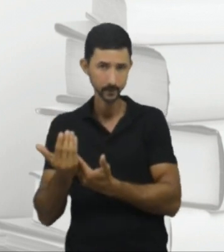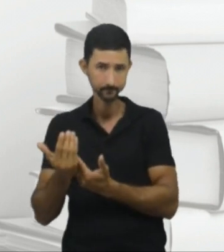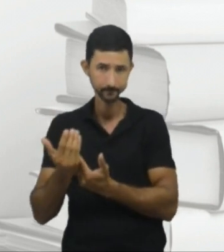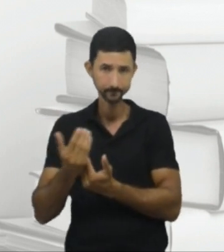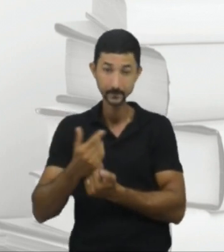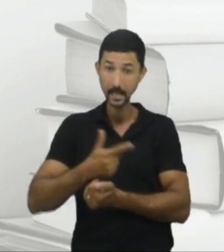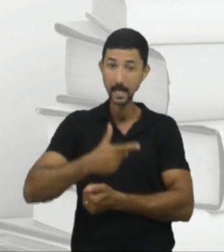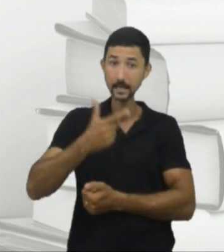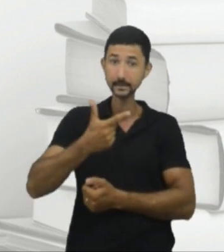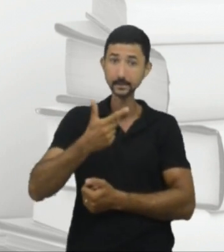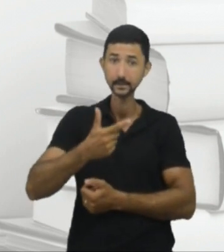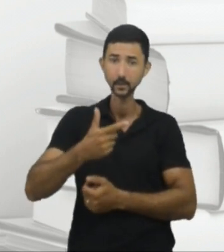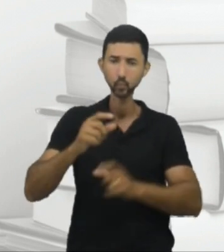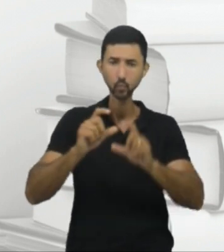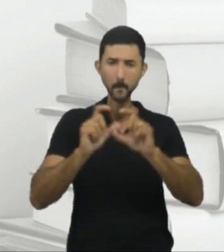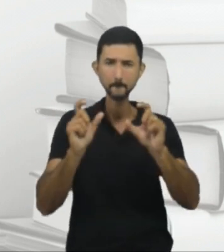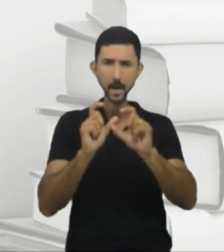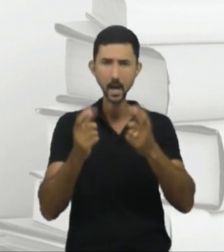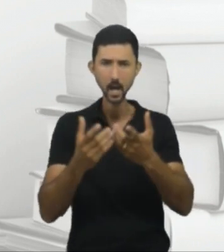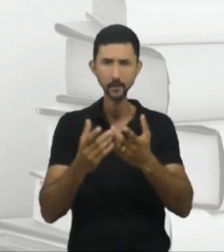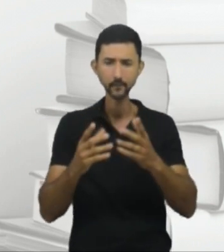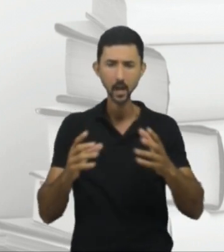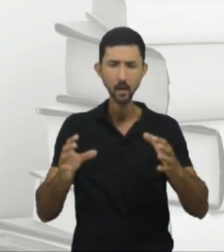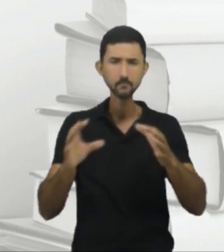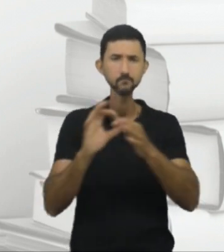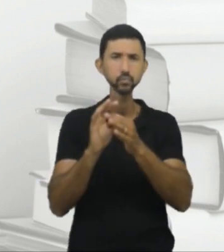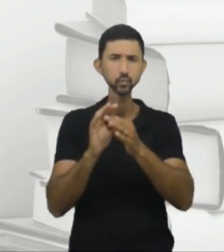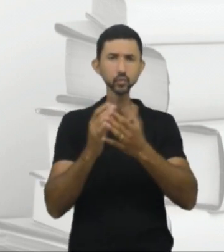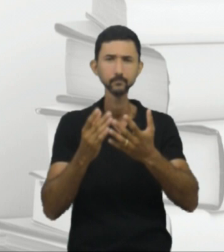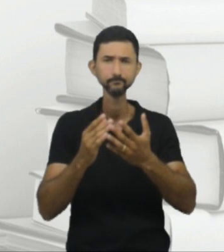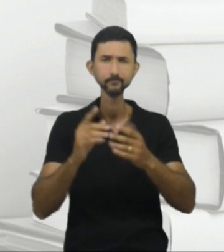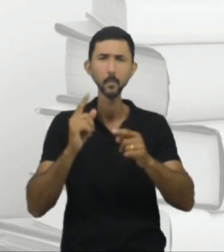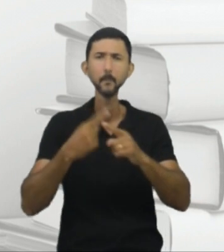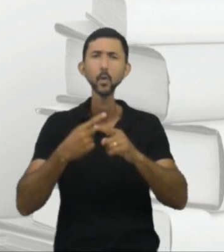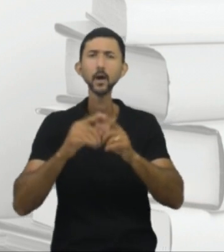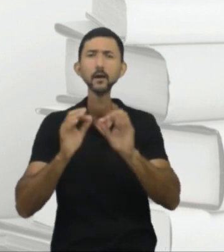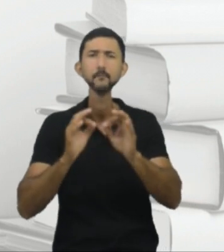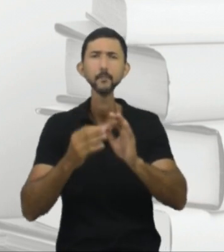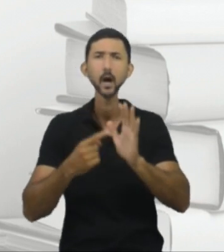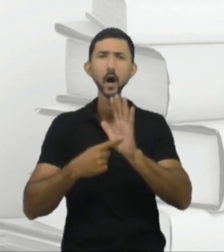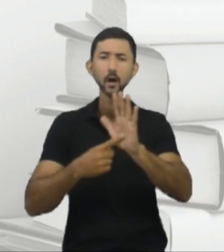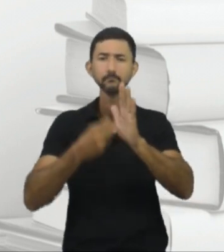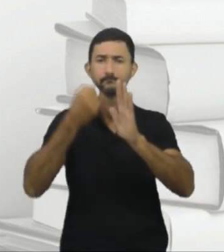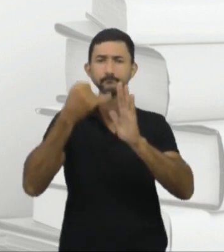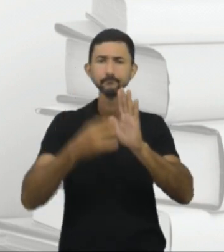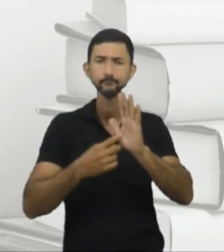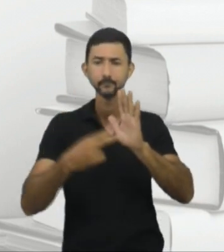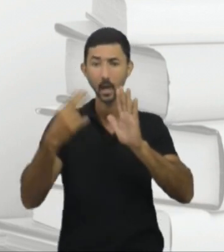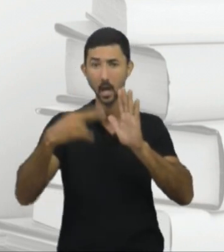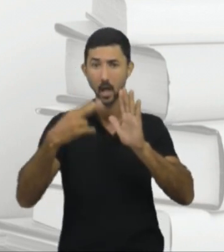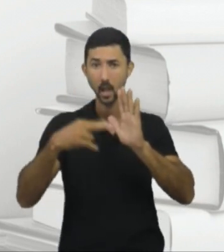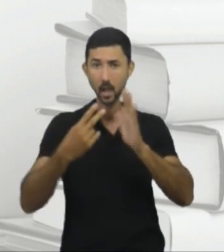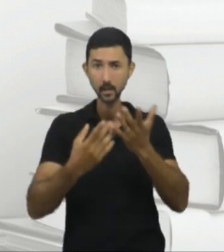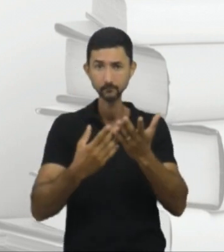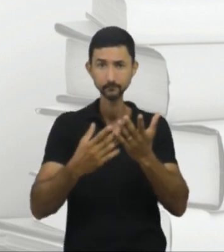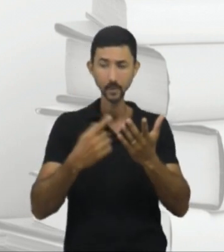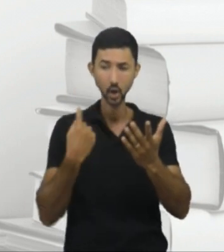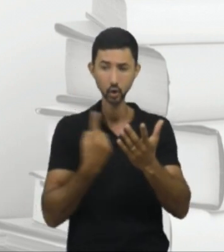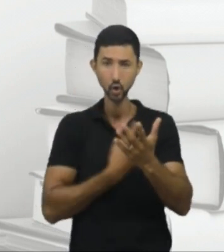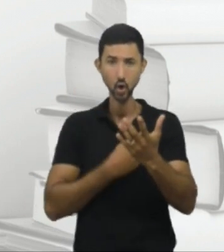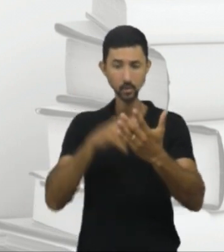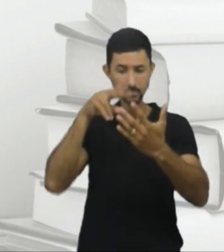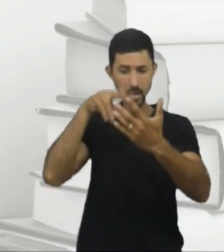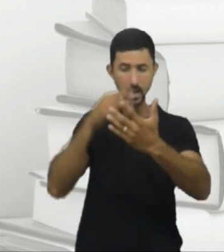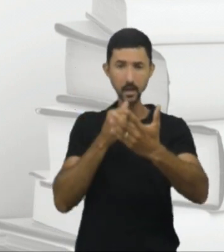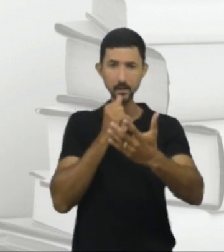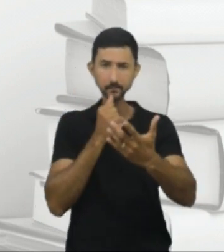segundo parágrafo, ela usa esse conector exatamente para apresentar para nós, que somos os leitores,